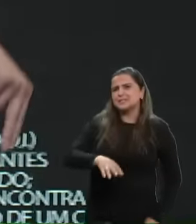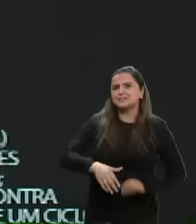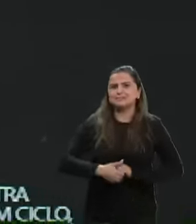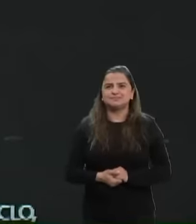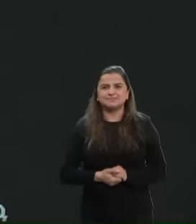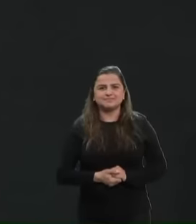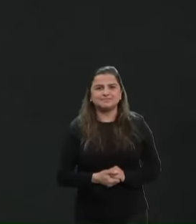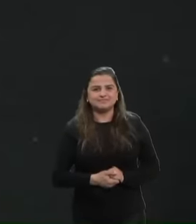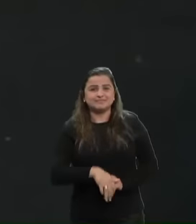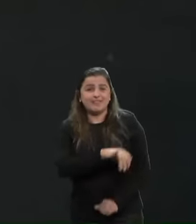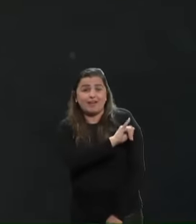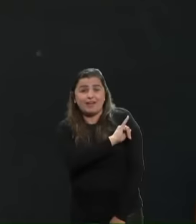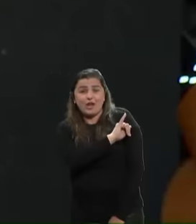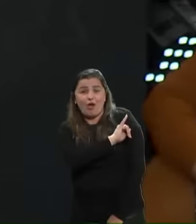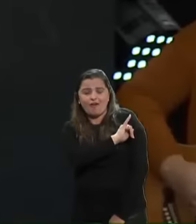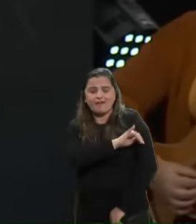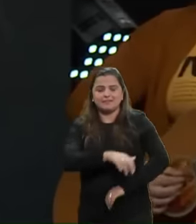Carioca.